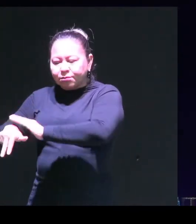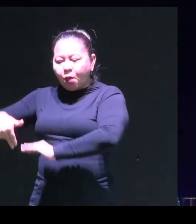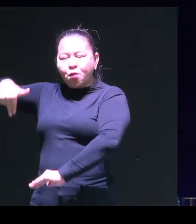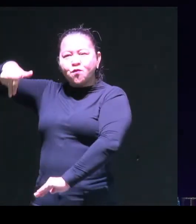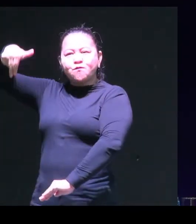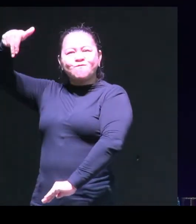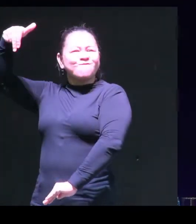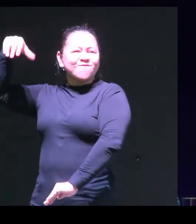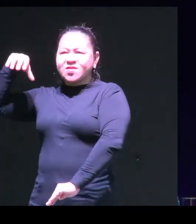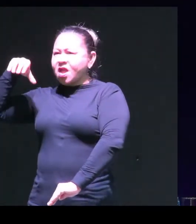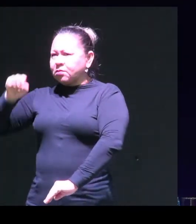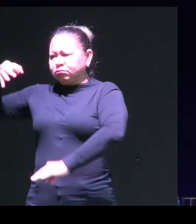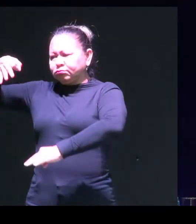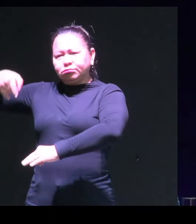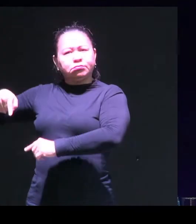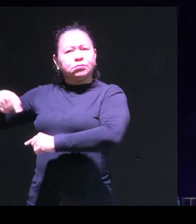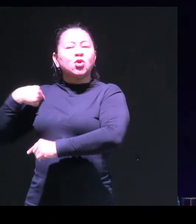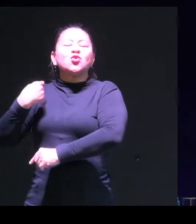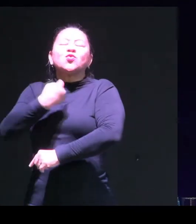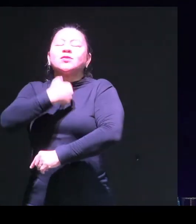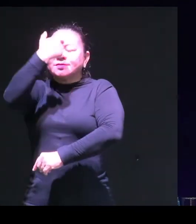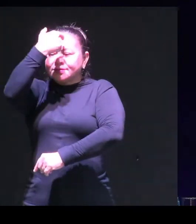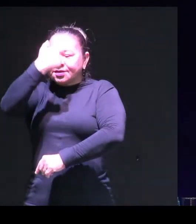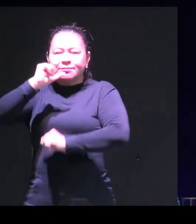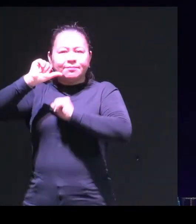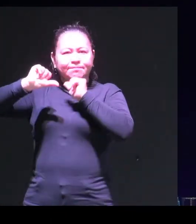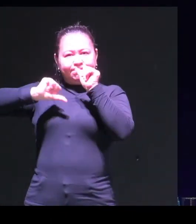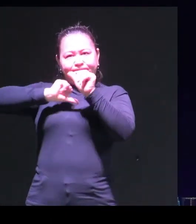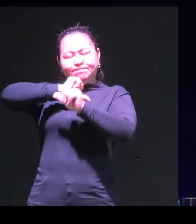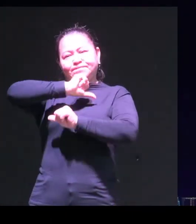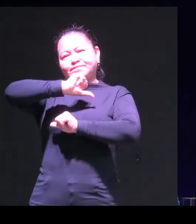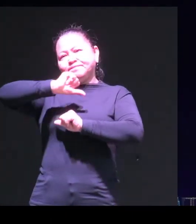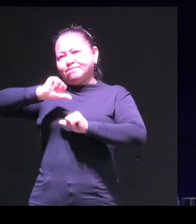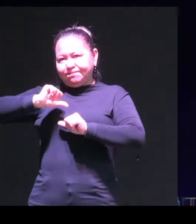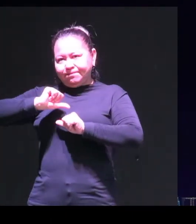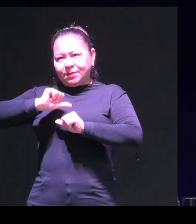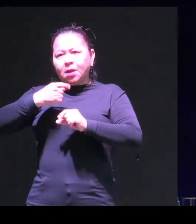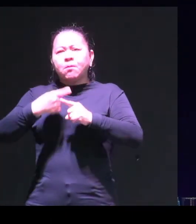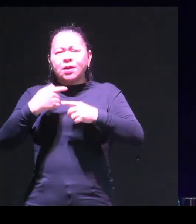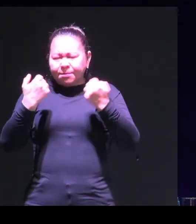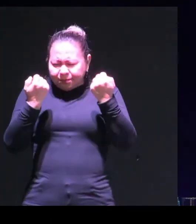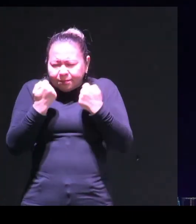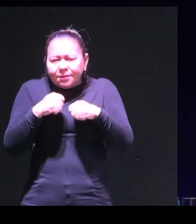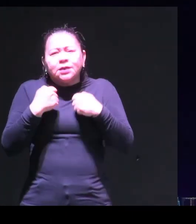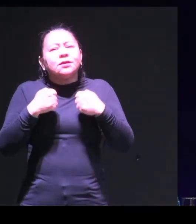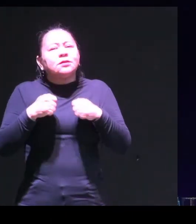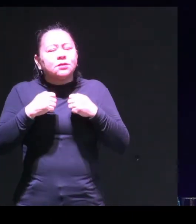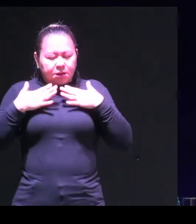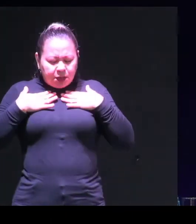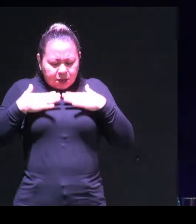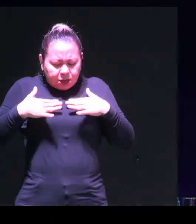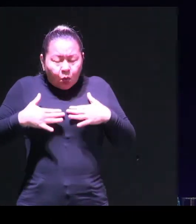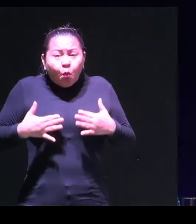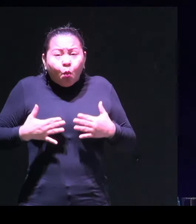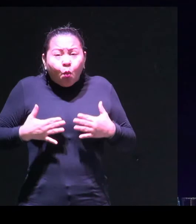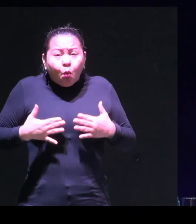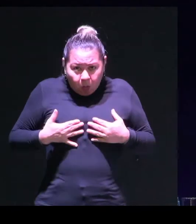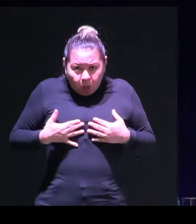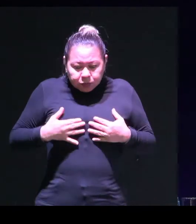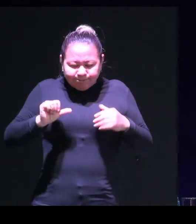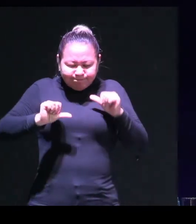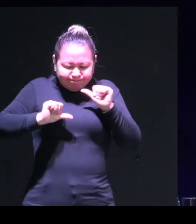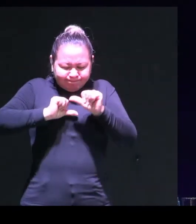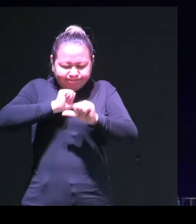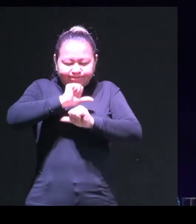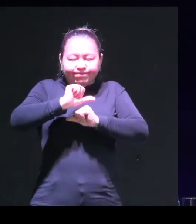ressuscitarão incorruptíveis, e nós seremos transformados. Porque é necessário que este corpo mortal se revista